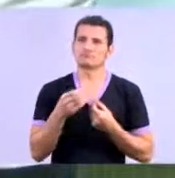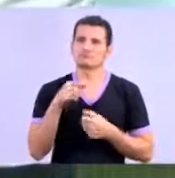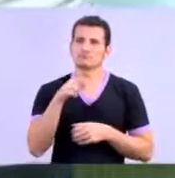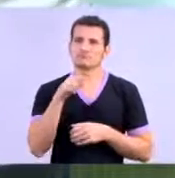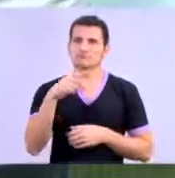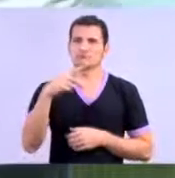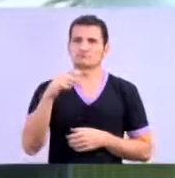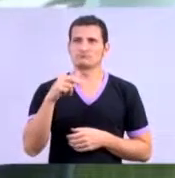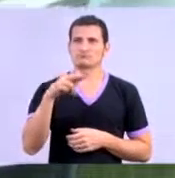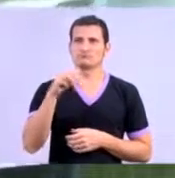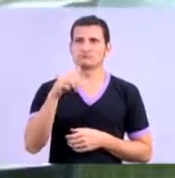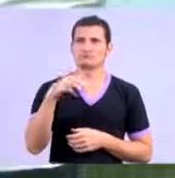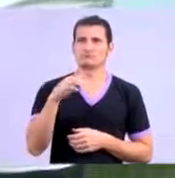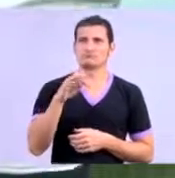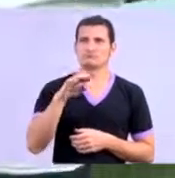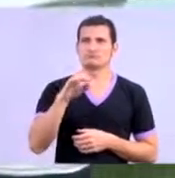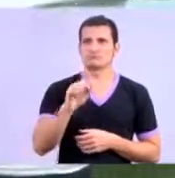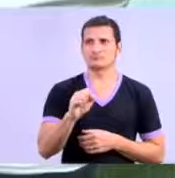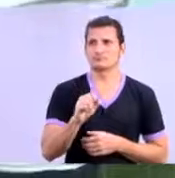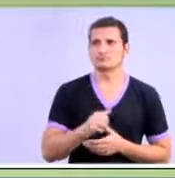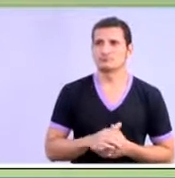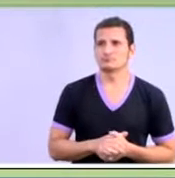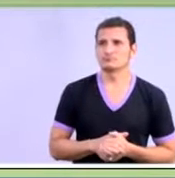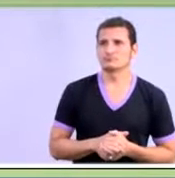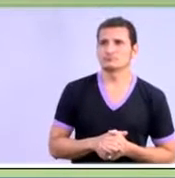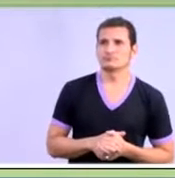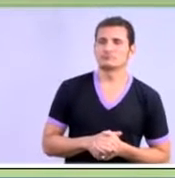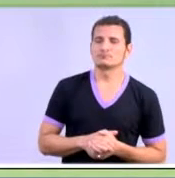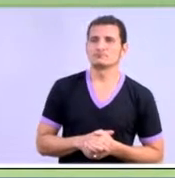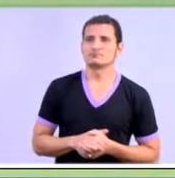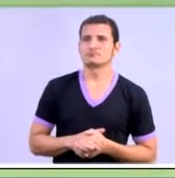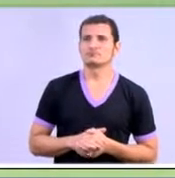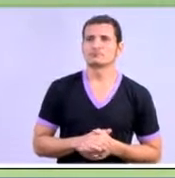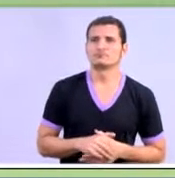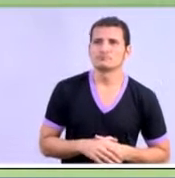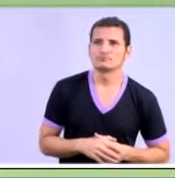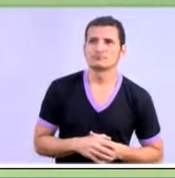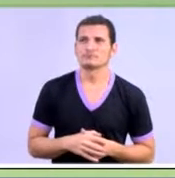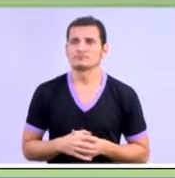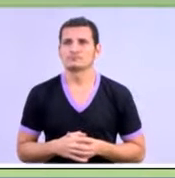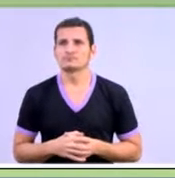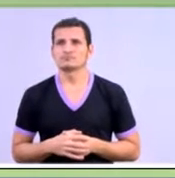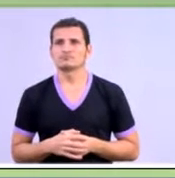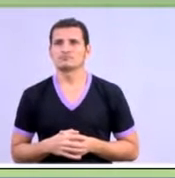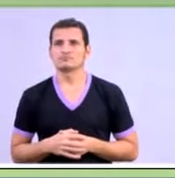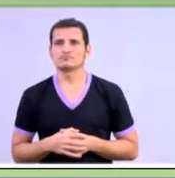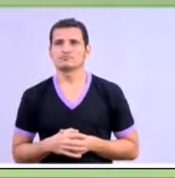parâmetros, né, para o método correr aí das nossas filhas, né, José?